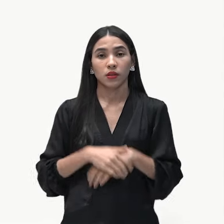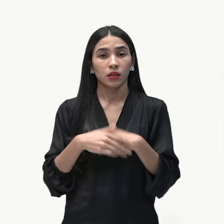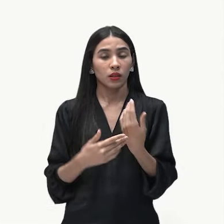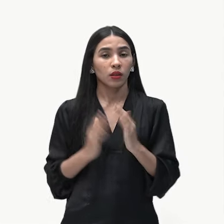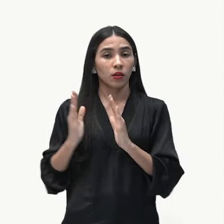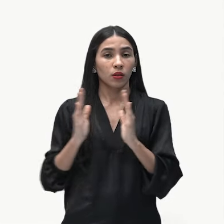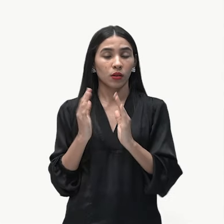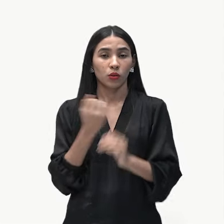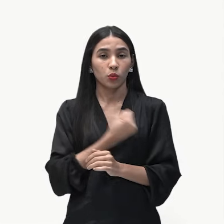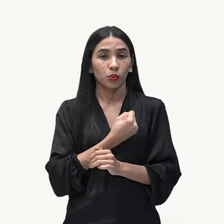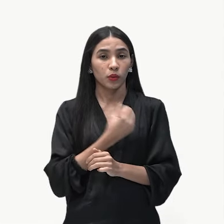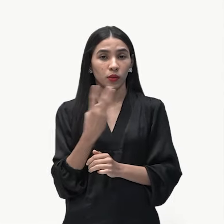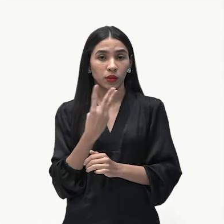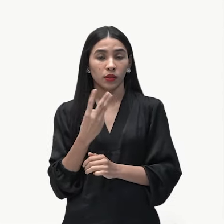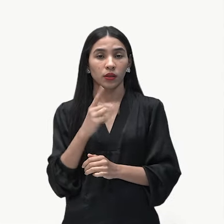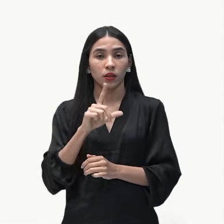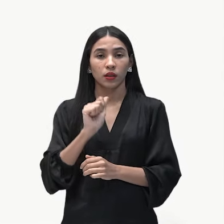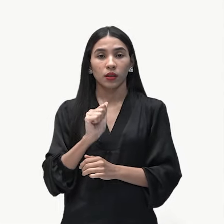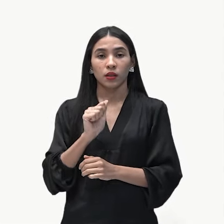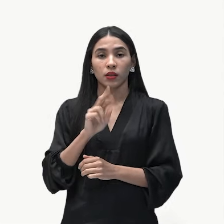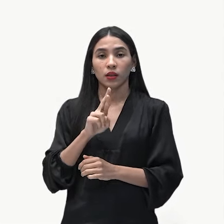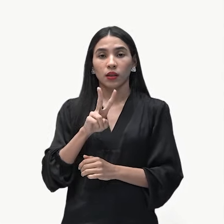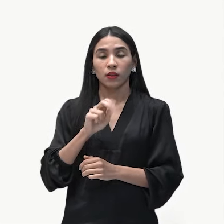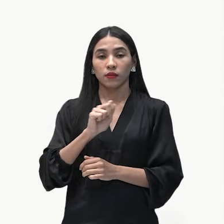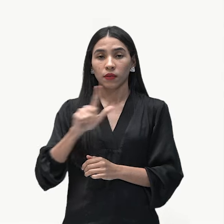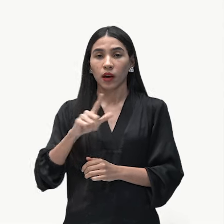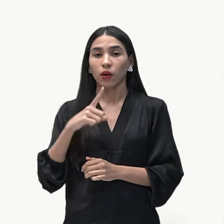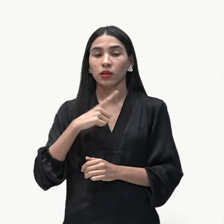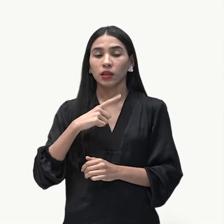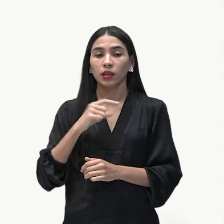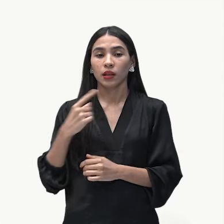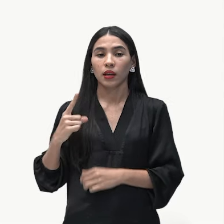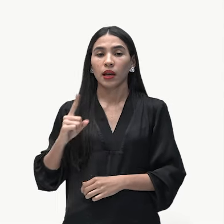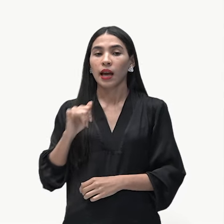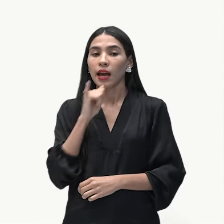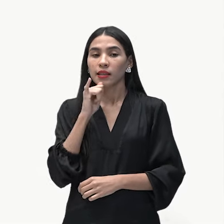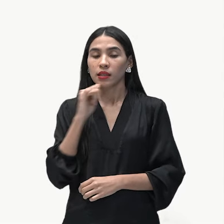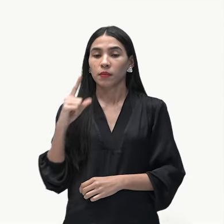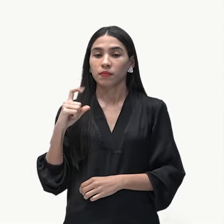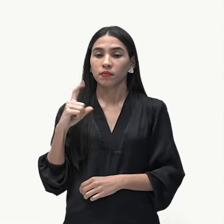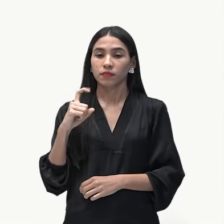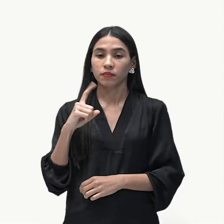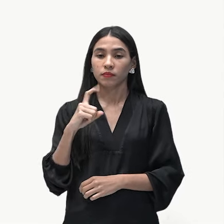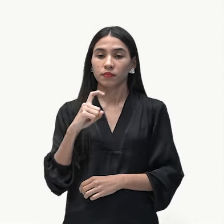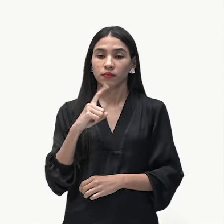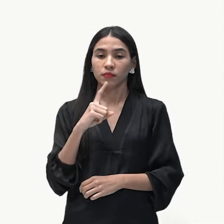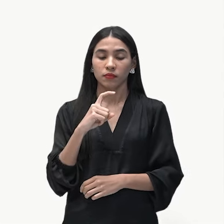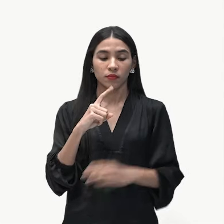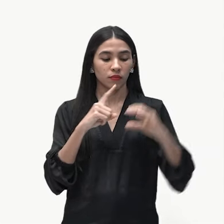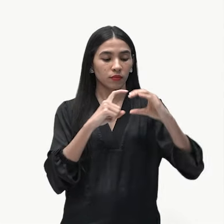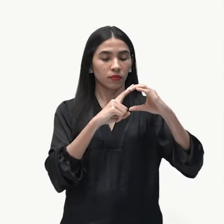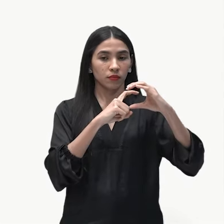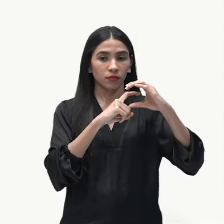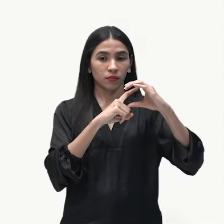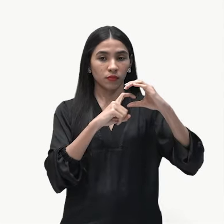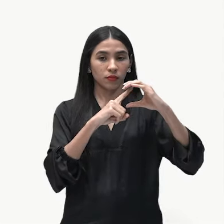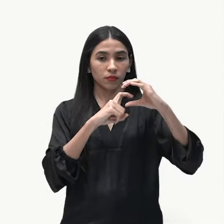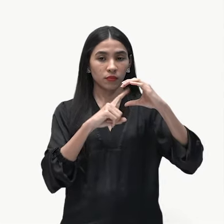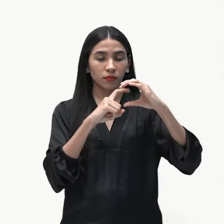na fase larval de número 3, observem que ela tem a larva aqui dentro desse ovo que já está no estágio mais